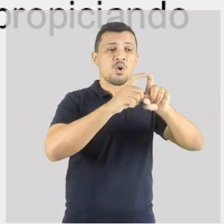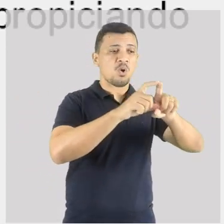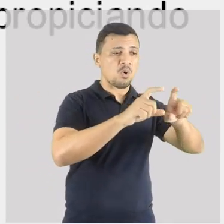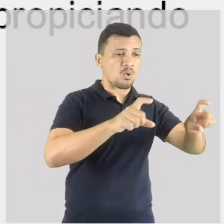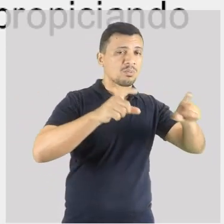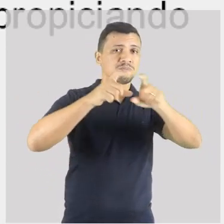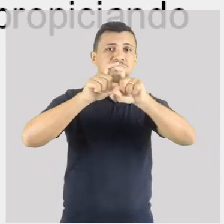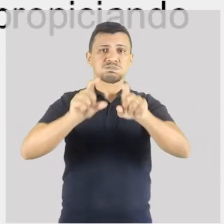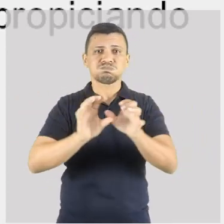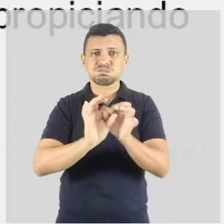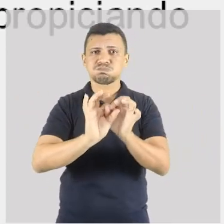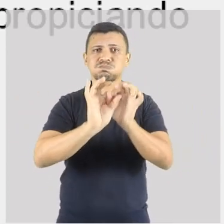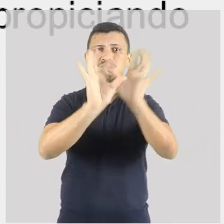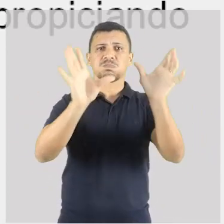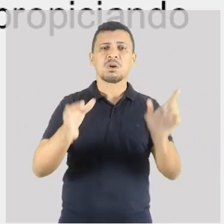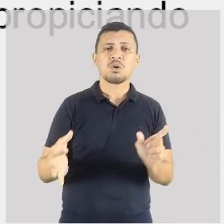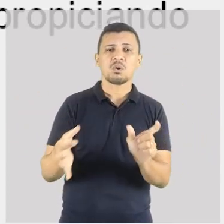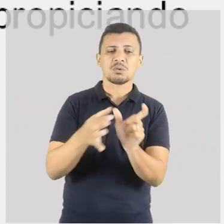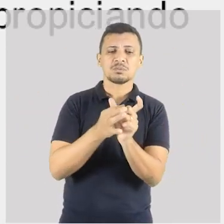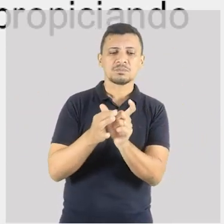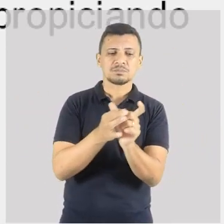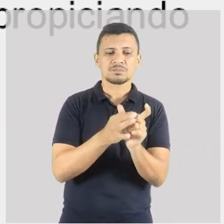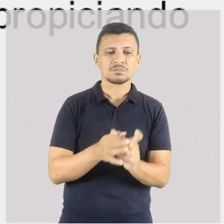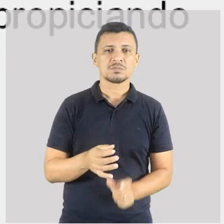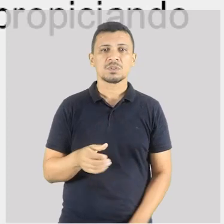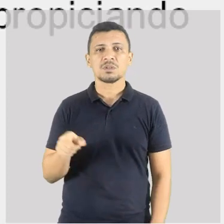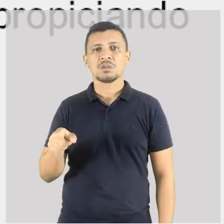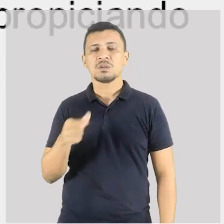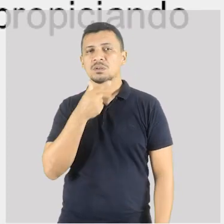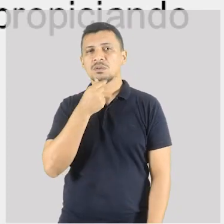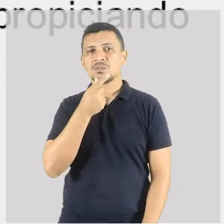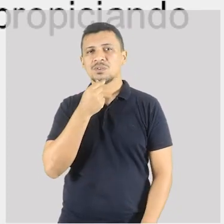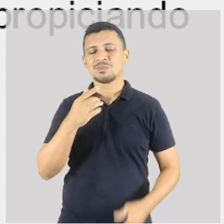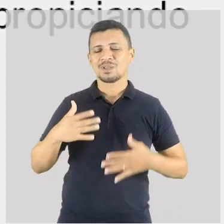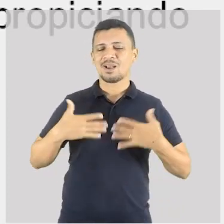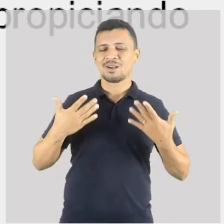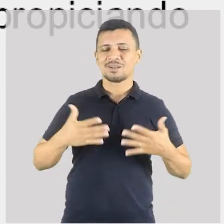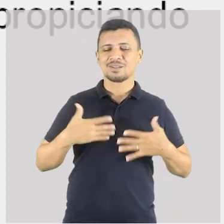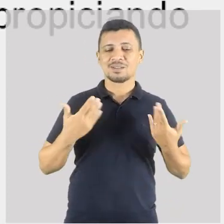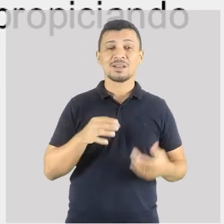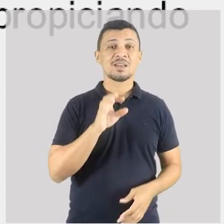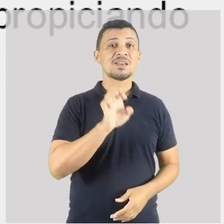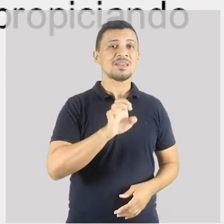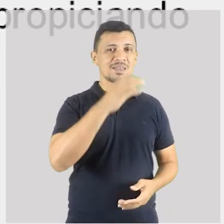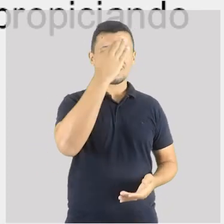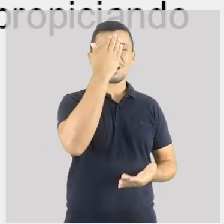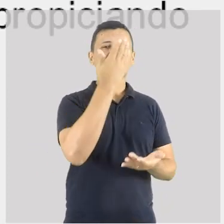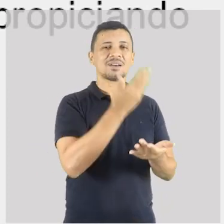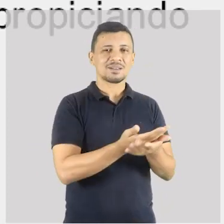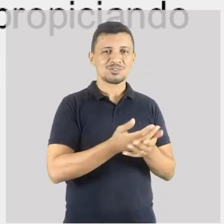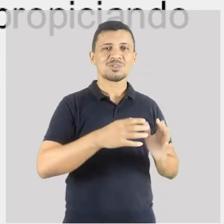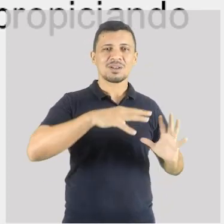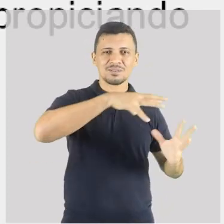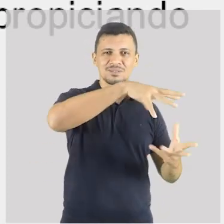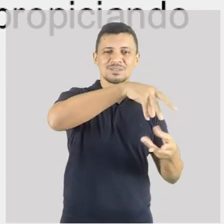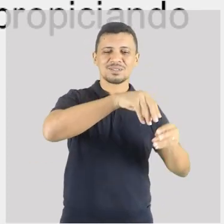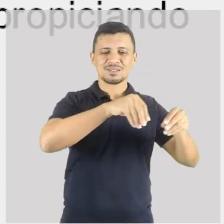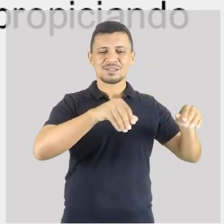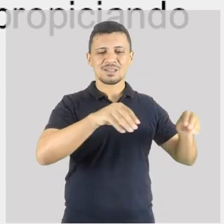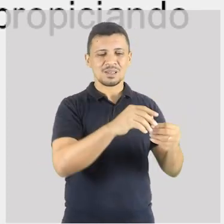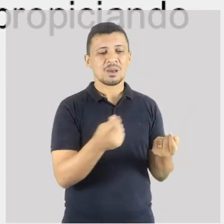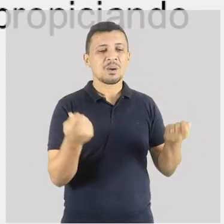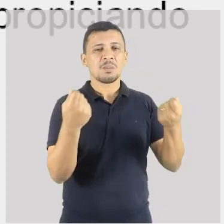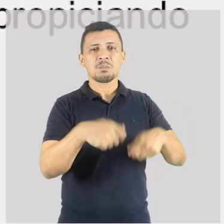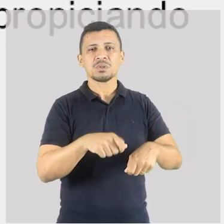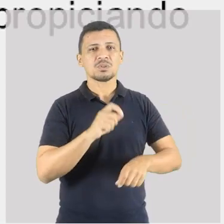a conjunção empregada em Fabiano estava contente e acreditava nessa terra, possibilita a